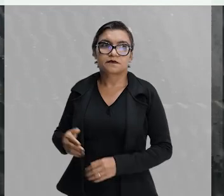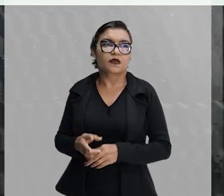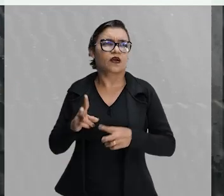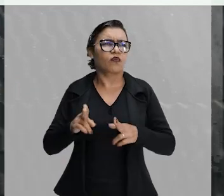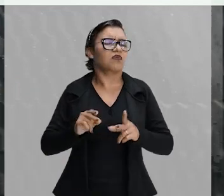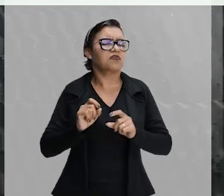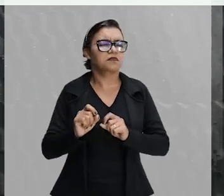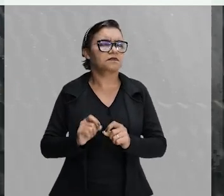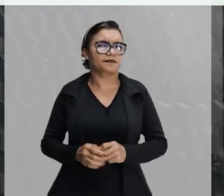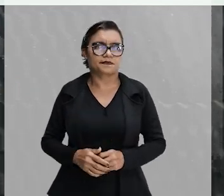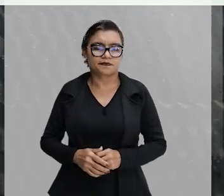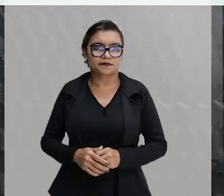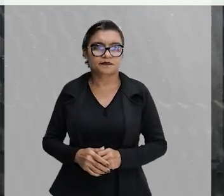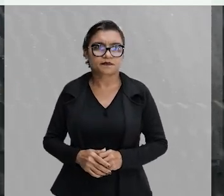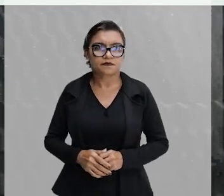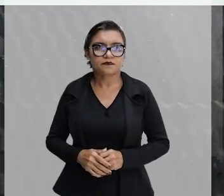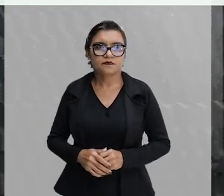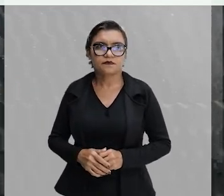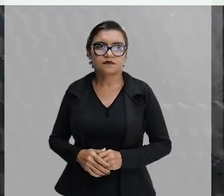igual ao quê? Ó?